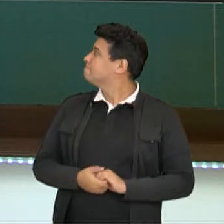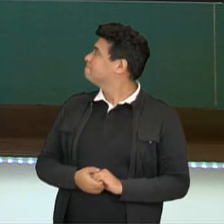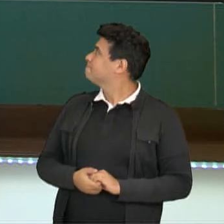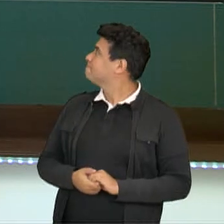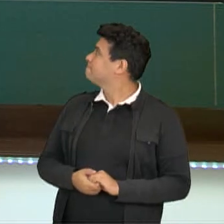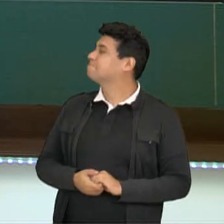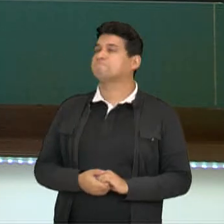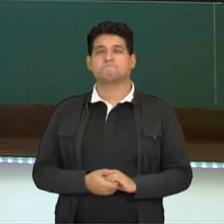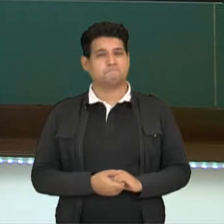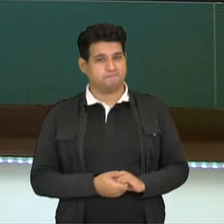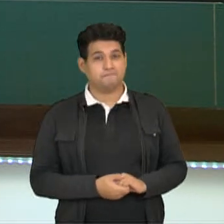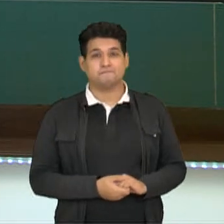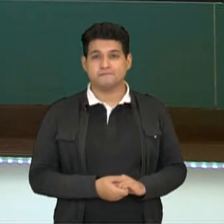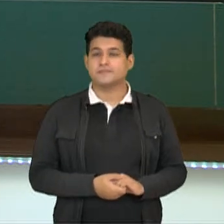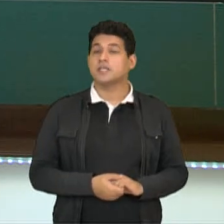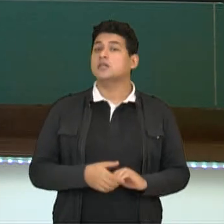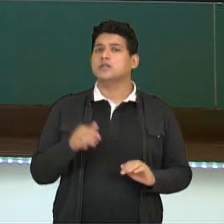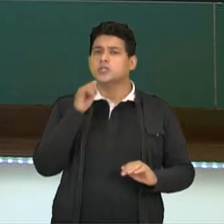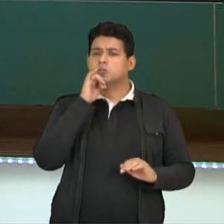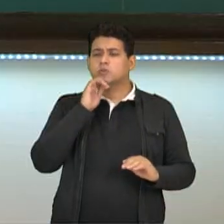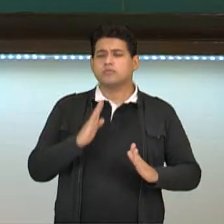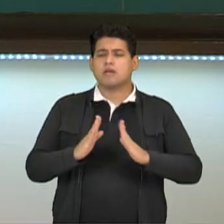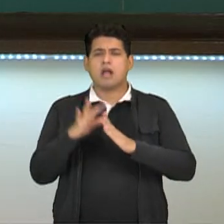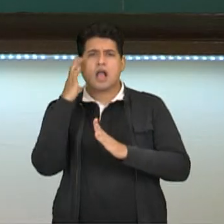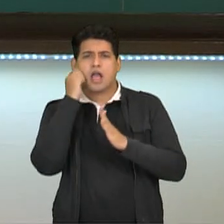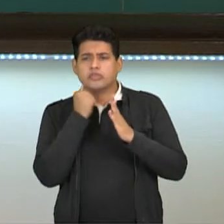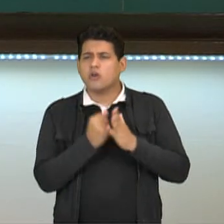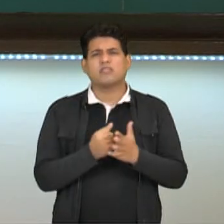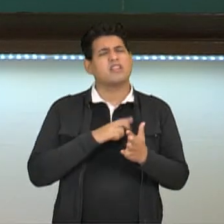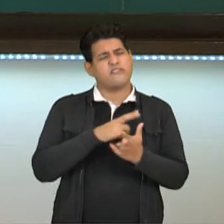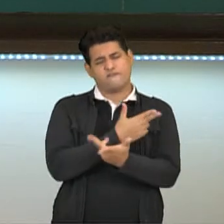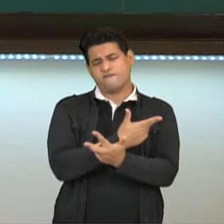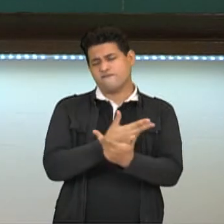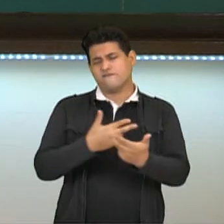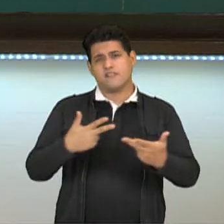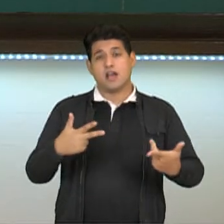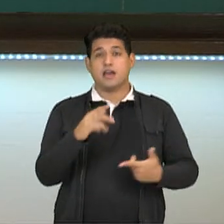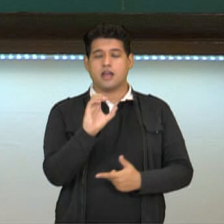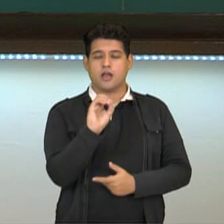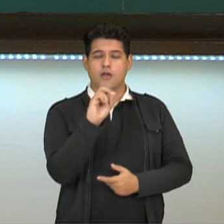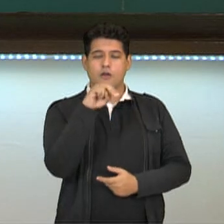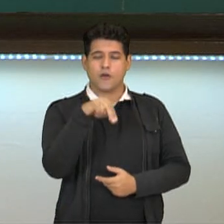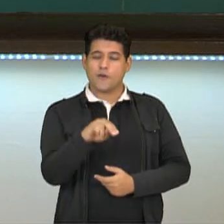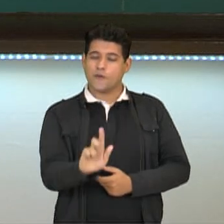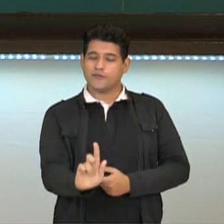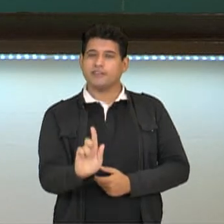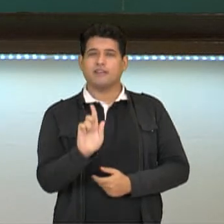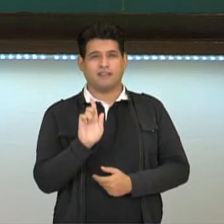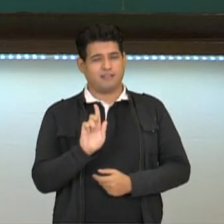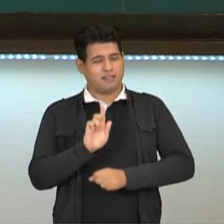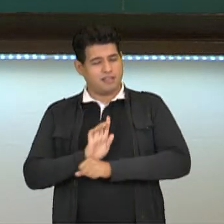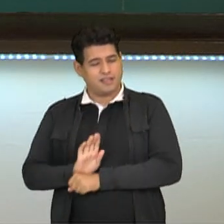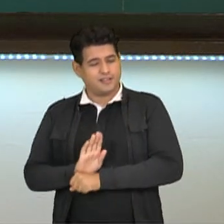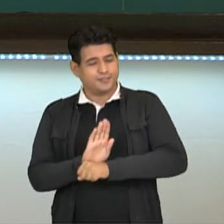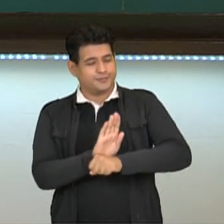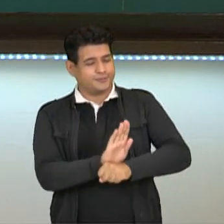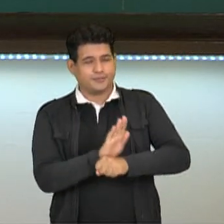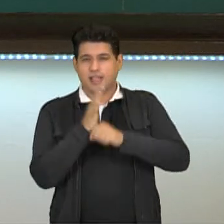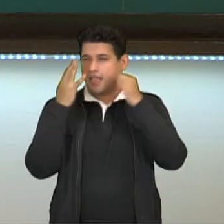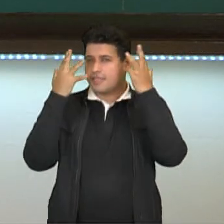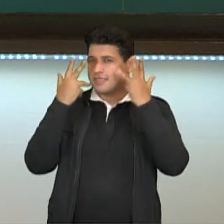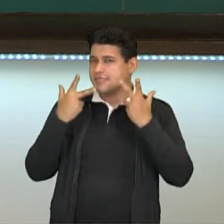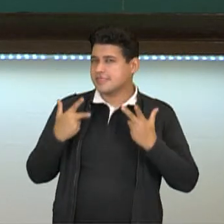shelter, em um abrigo de animais. A gente sabe que existem várias ONGs, né, que atendem, que acolhem